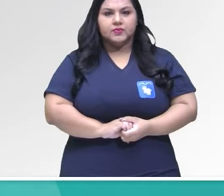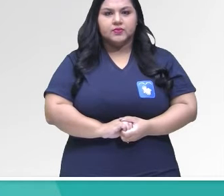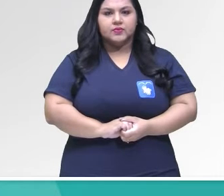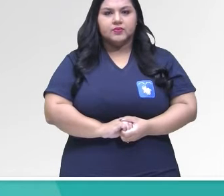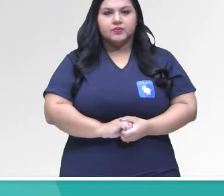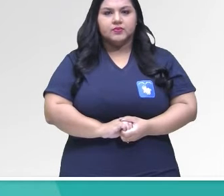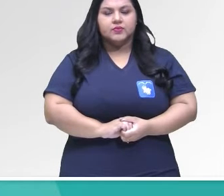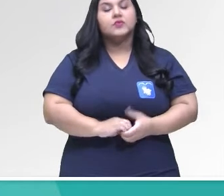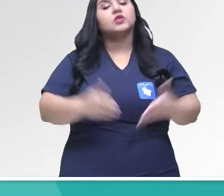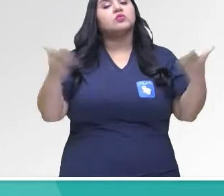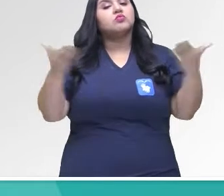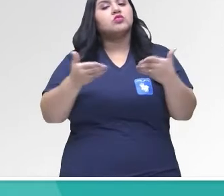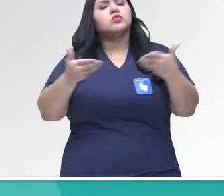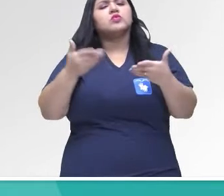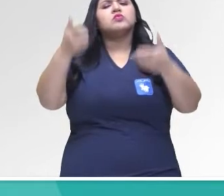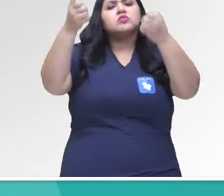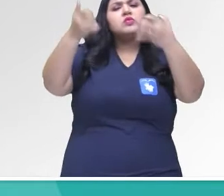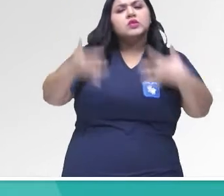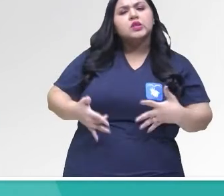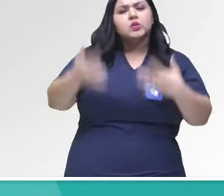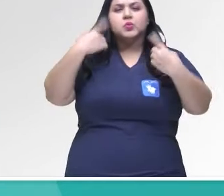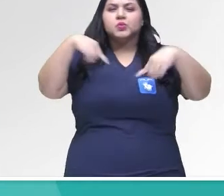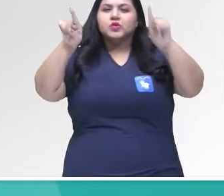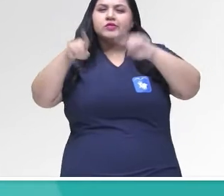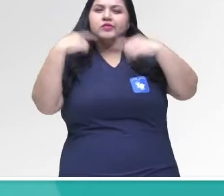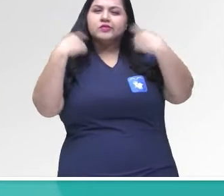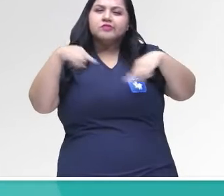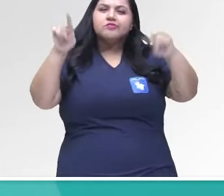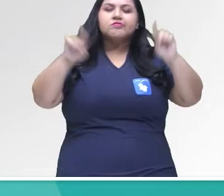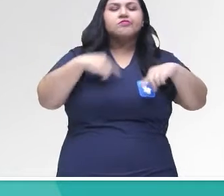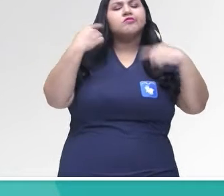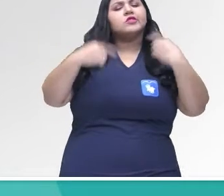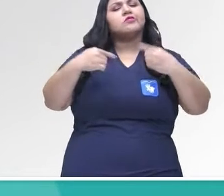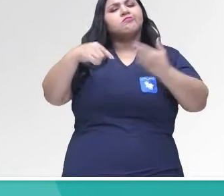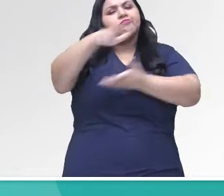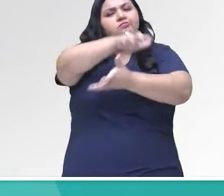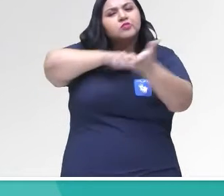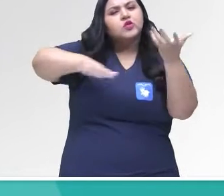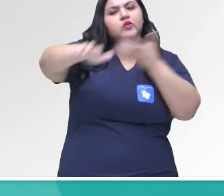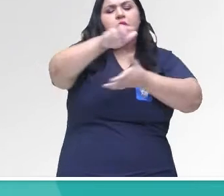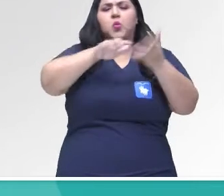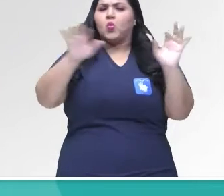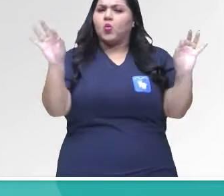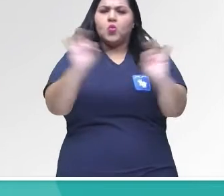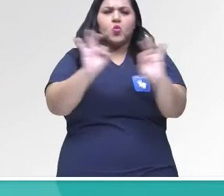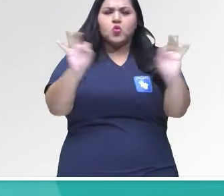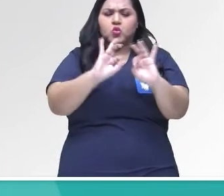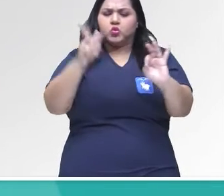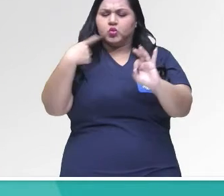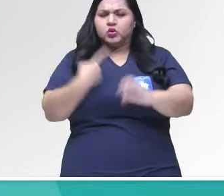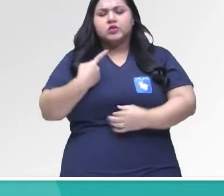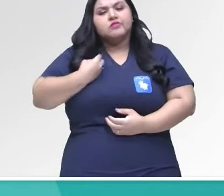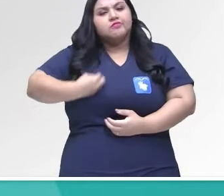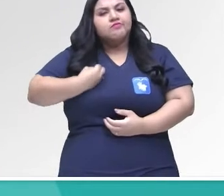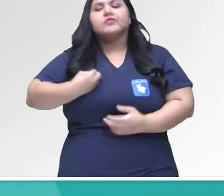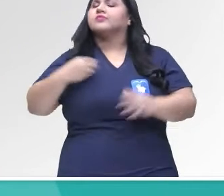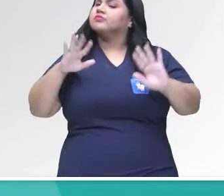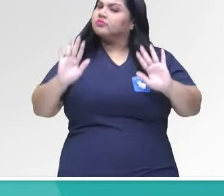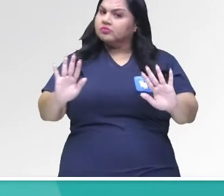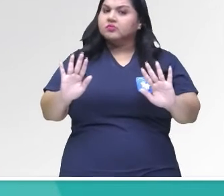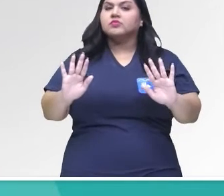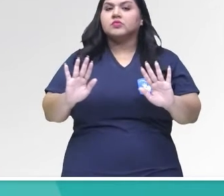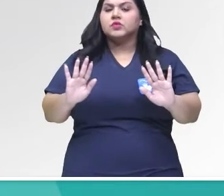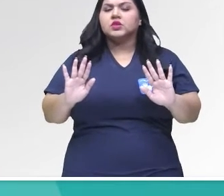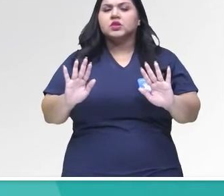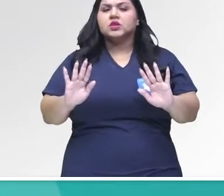Será que nós vamos falar de música que estão tão distante, manifestações que não têm nada a ver com o nosso cotidiano? Claro que não. E